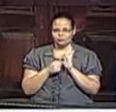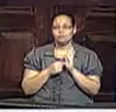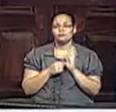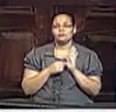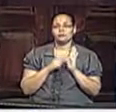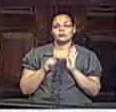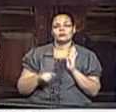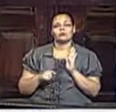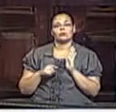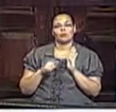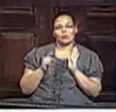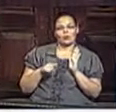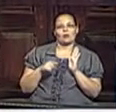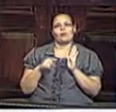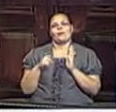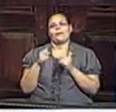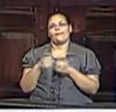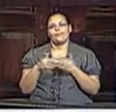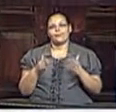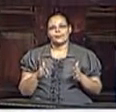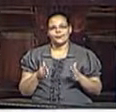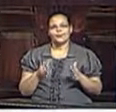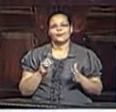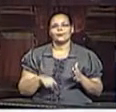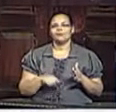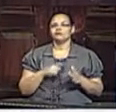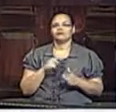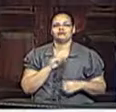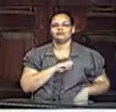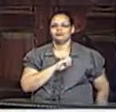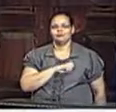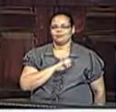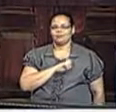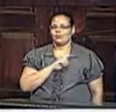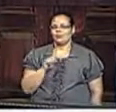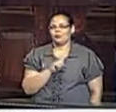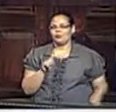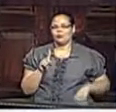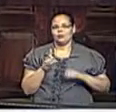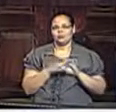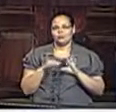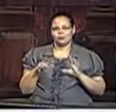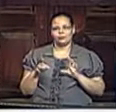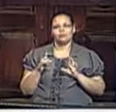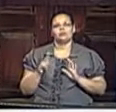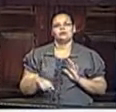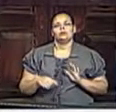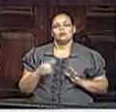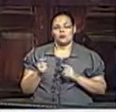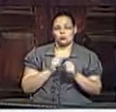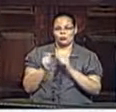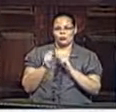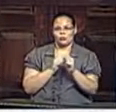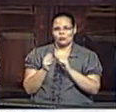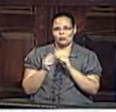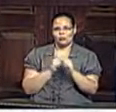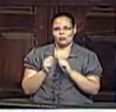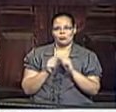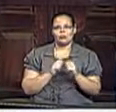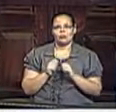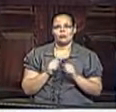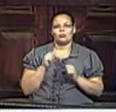sintomático que nesse pacote de austeridade não estejam previstas atividade de fomento à economia que vem